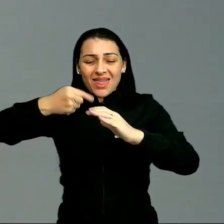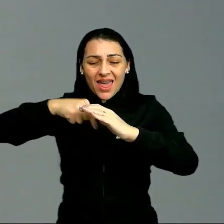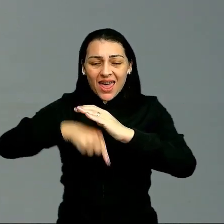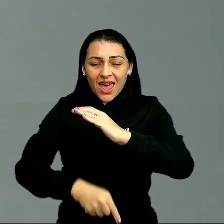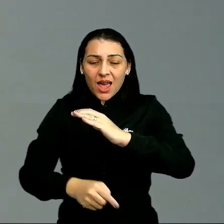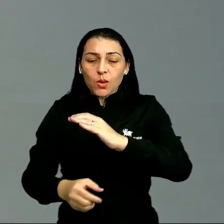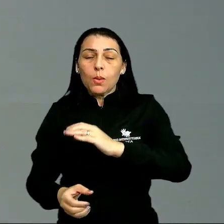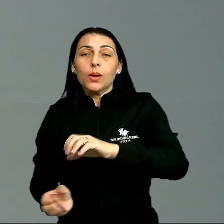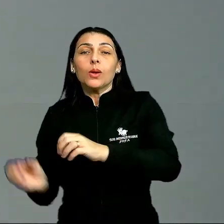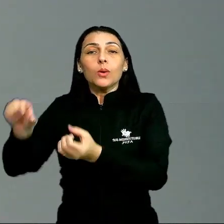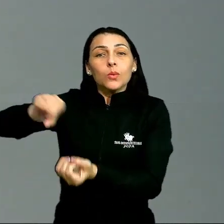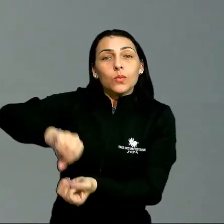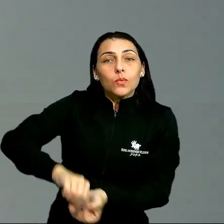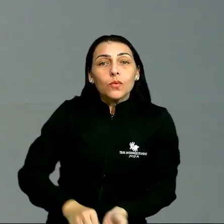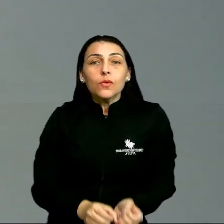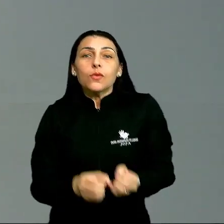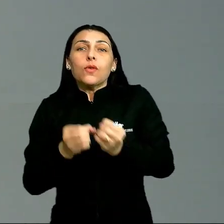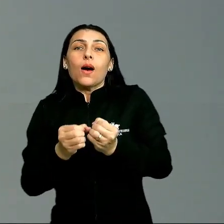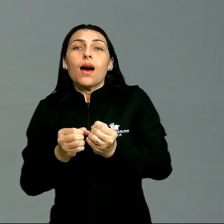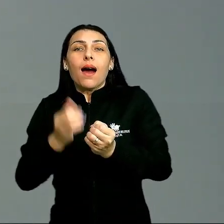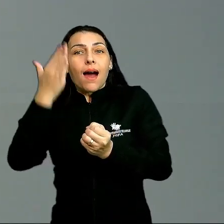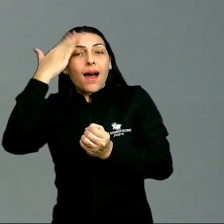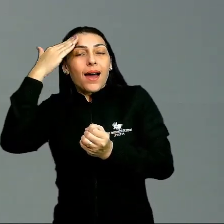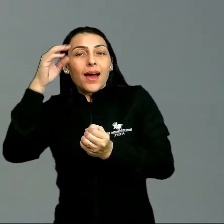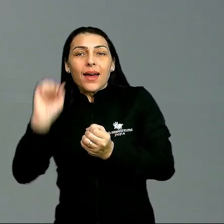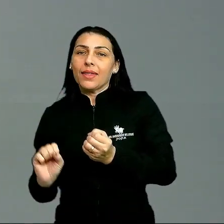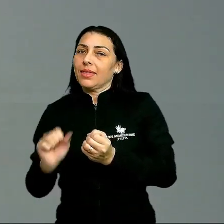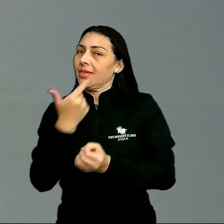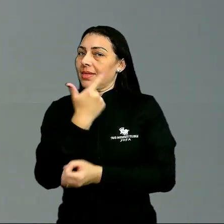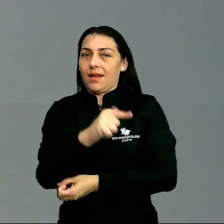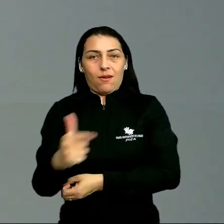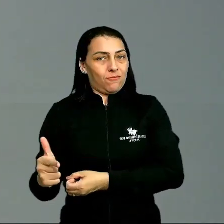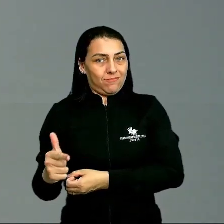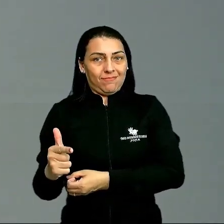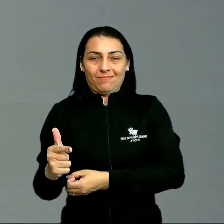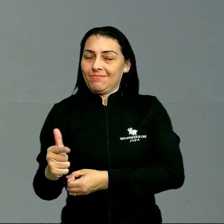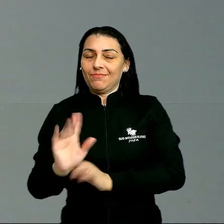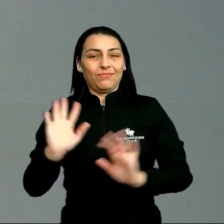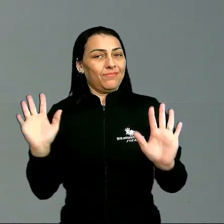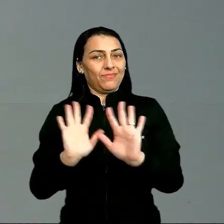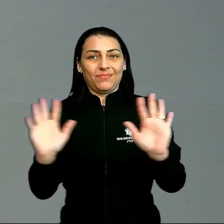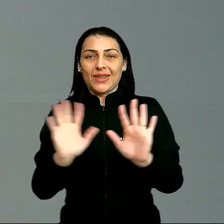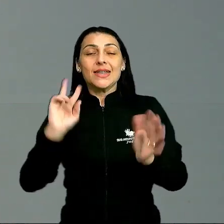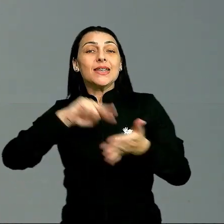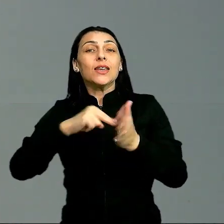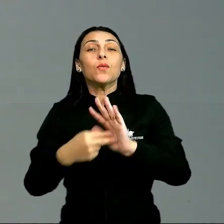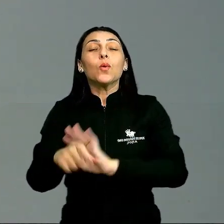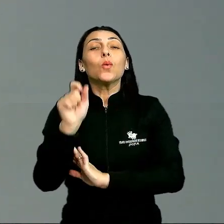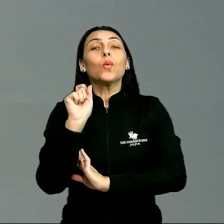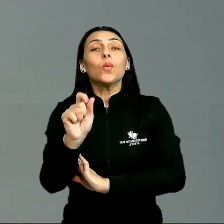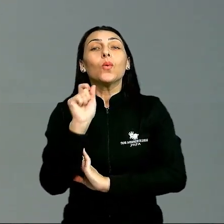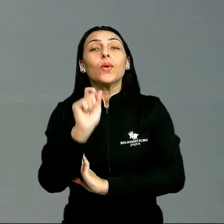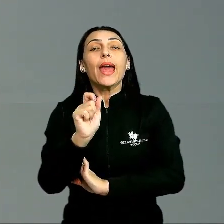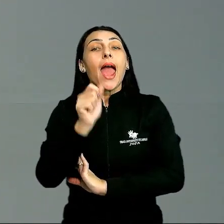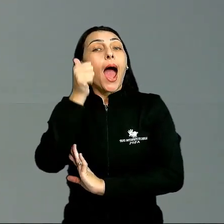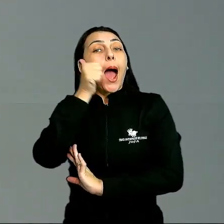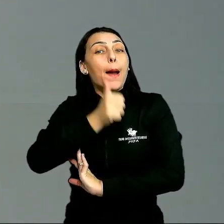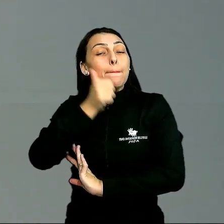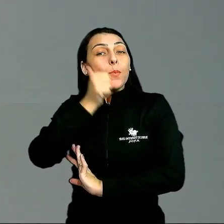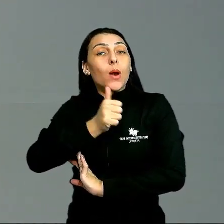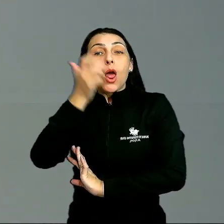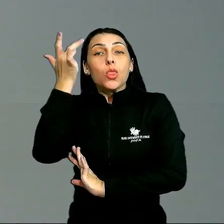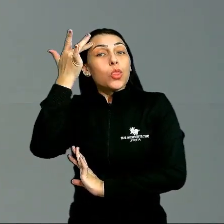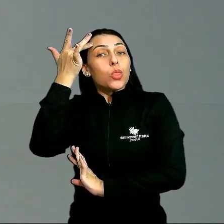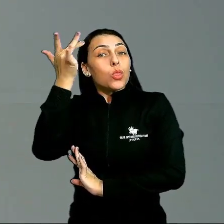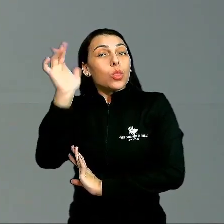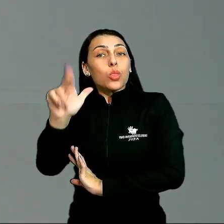jogar um baldinho e vou recolher lá um balde cheio de sabedoria. Não. Isso significa que aquela senhora, apesar de nunca